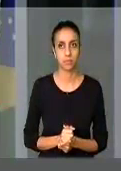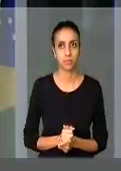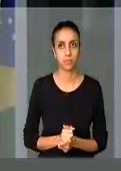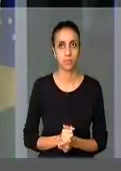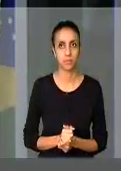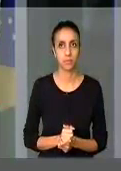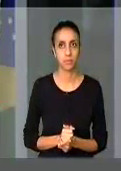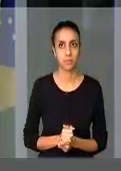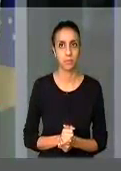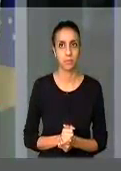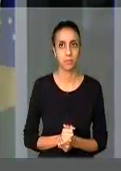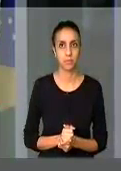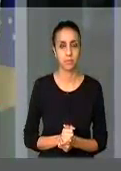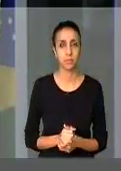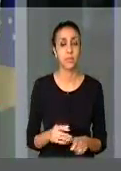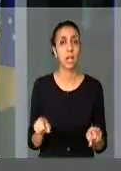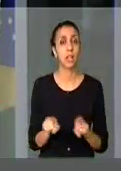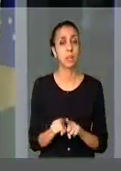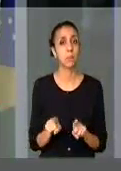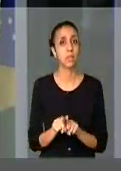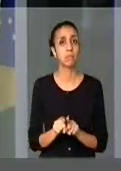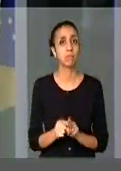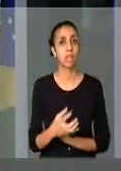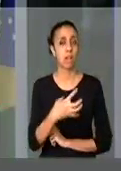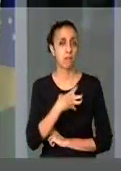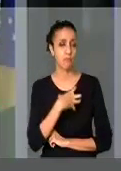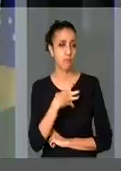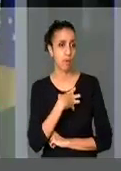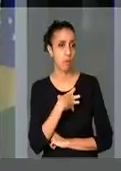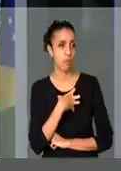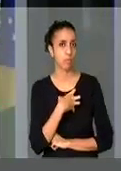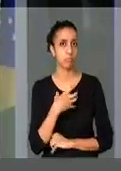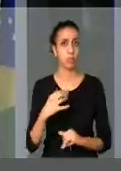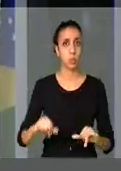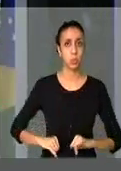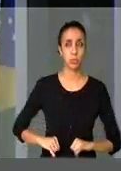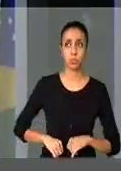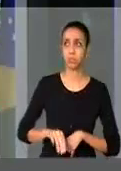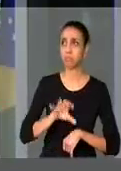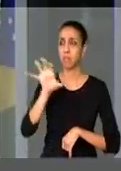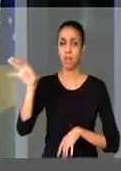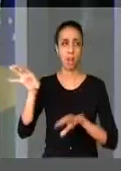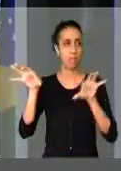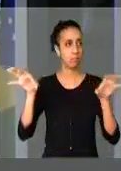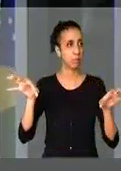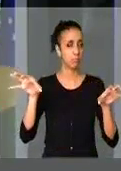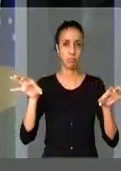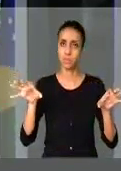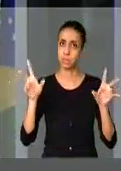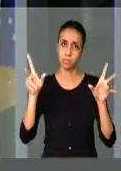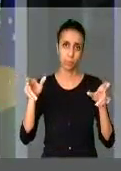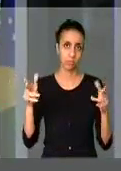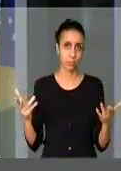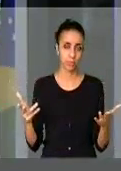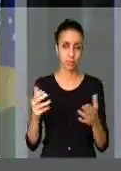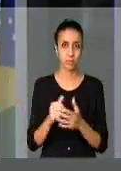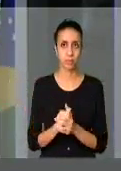a possibilidade de ser bem visto e aceito pelos bem-pensantes. Israel, pela